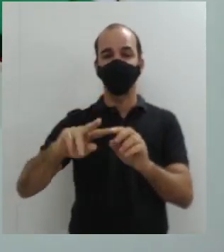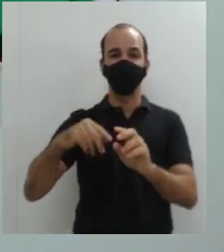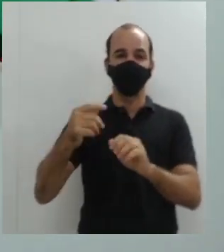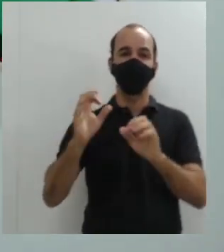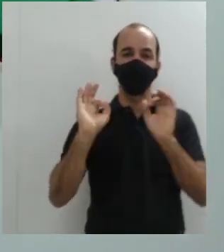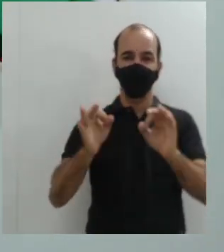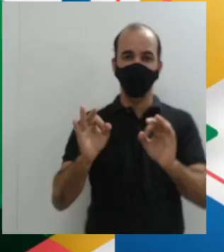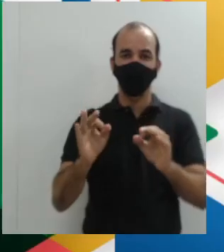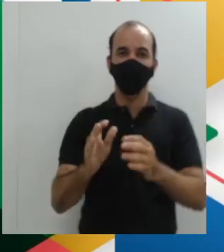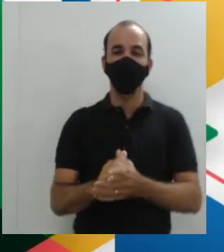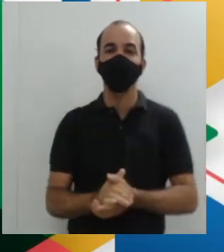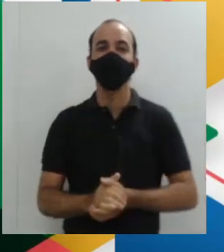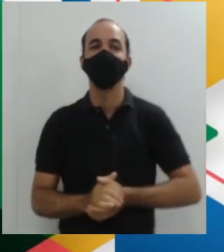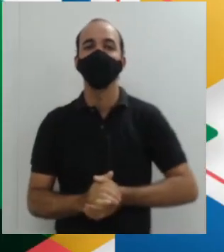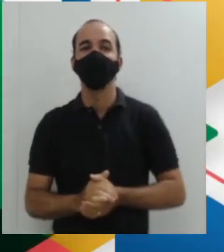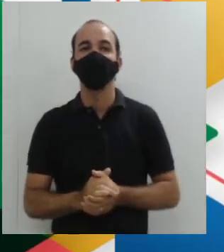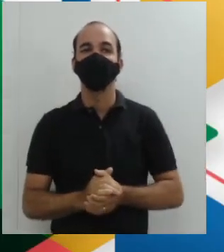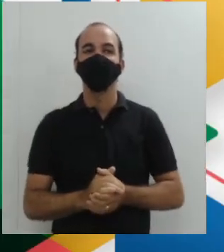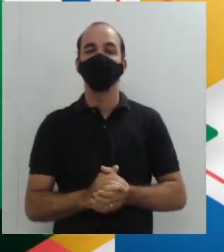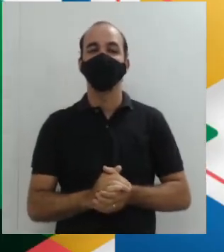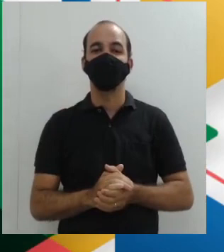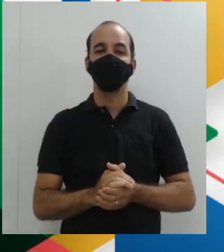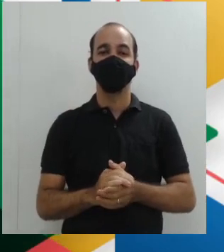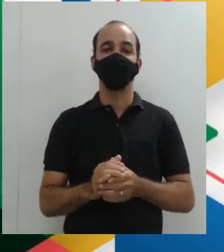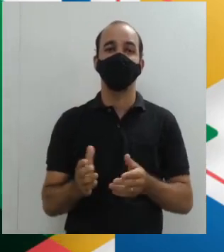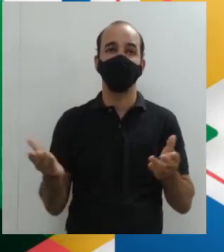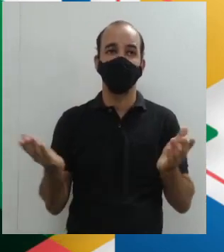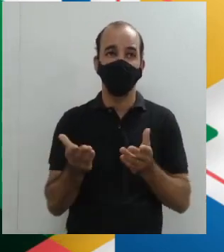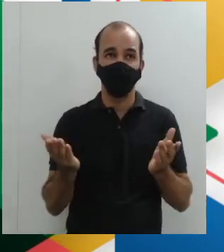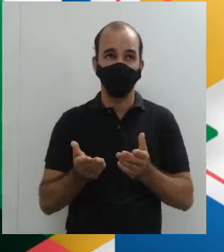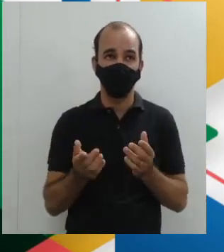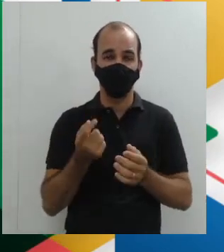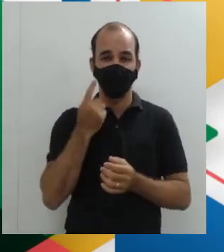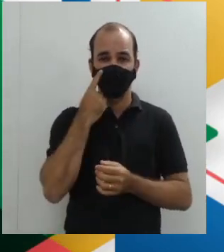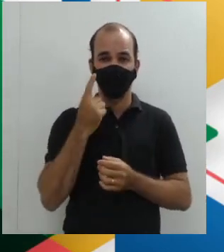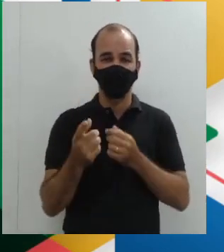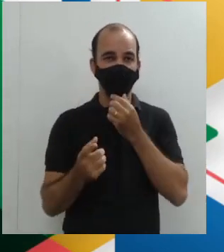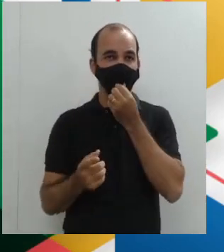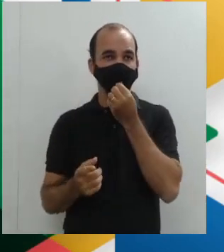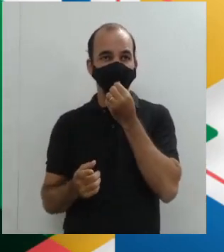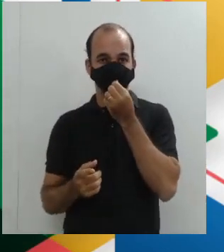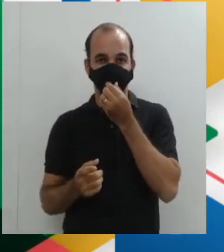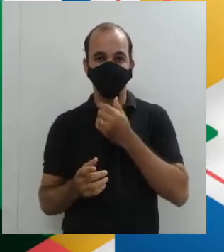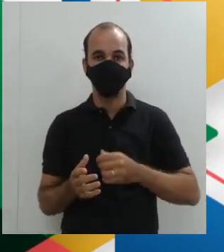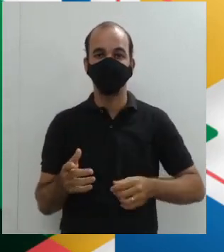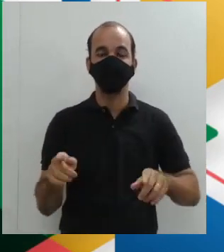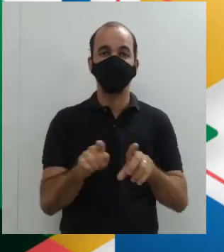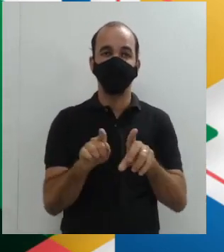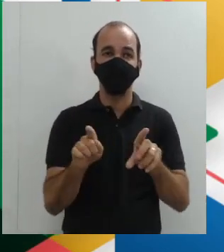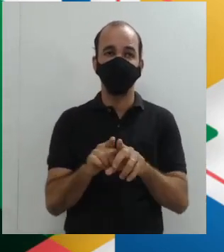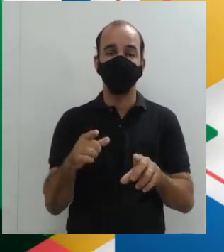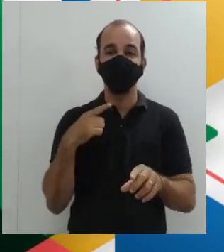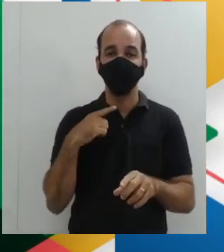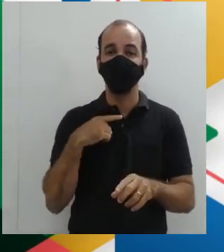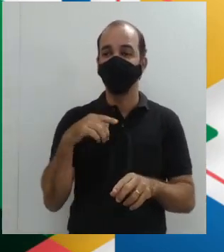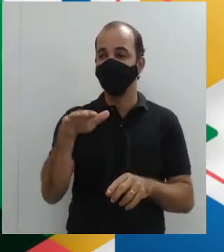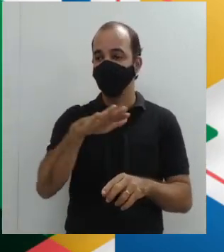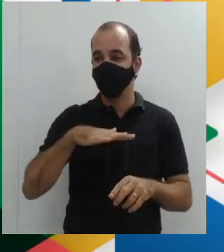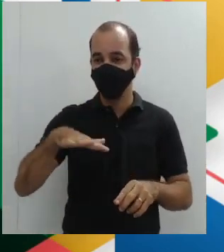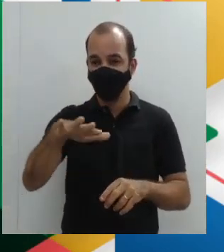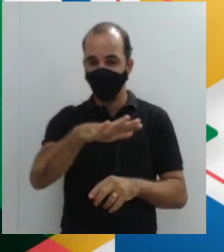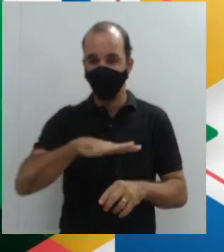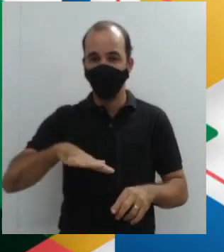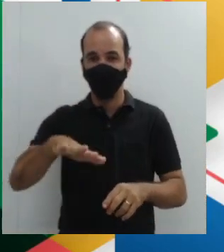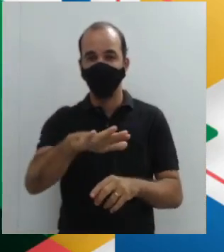vamos continuar. Tela geral, Robertão. Aqui, galera, nesse slide eu trago para vocês a ideia de área de